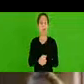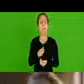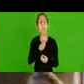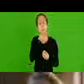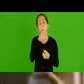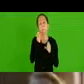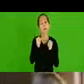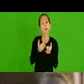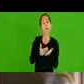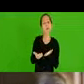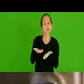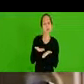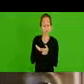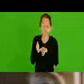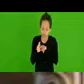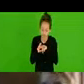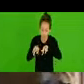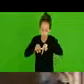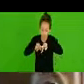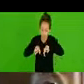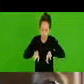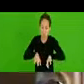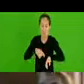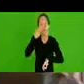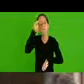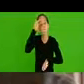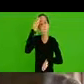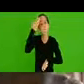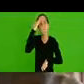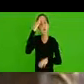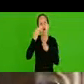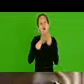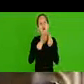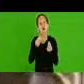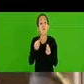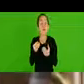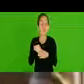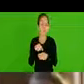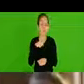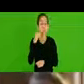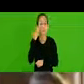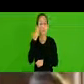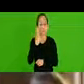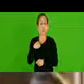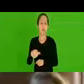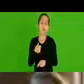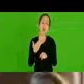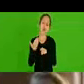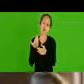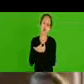exploratório tentando identificar aquela extensão, compreender e depois fazer um estudo etnográfico?